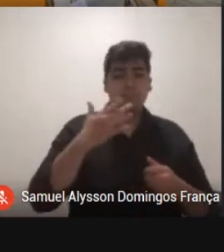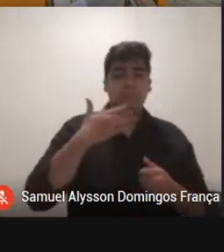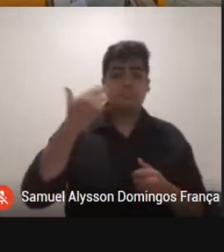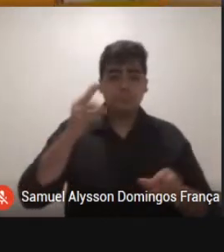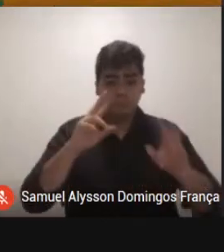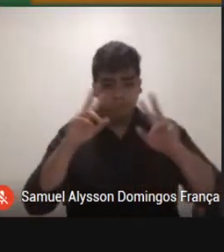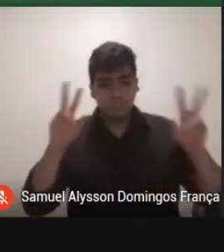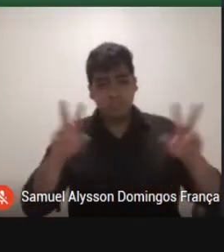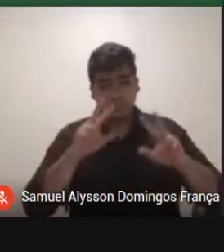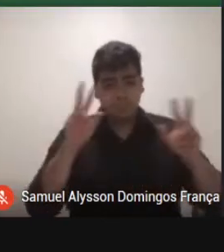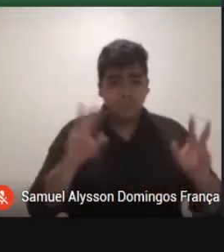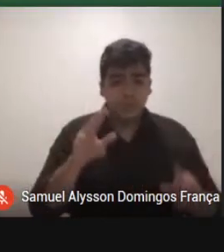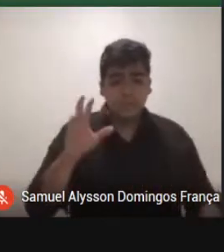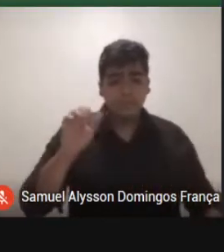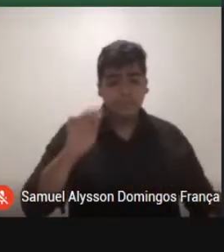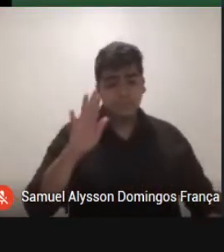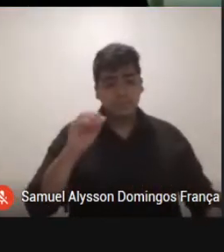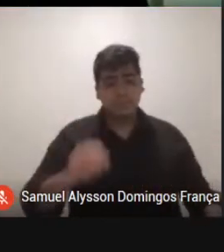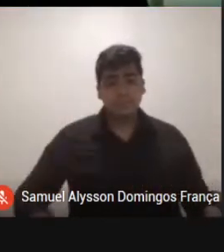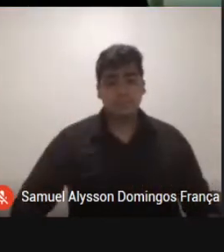carro.